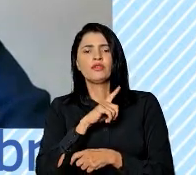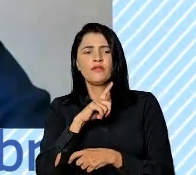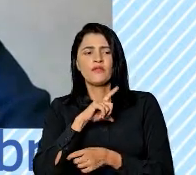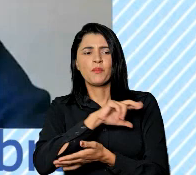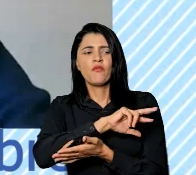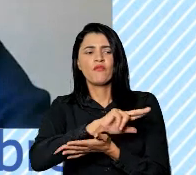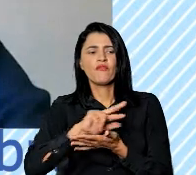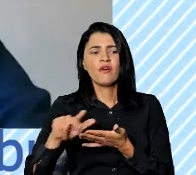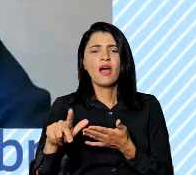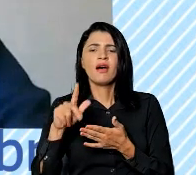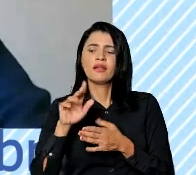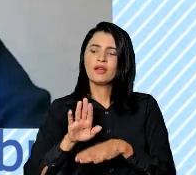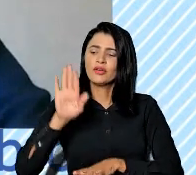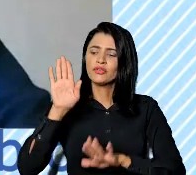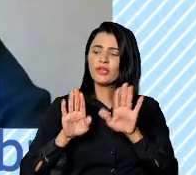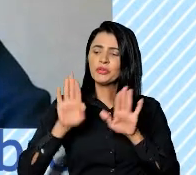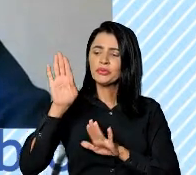femininas.